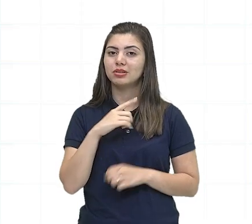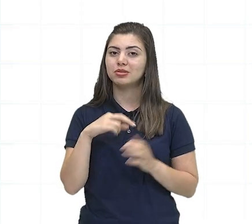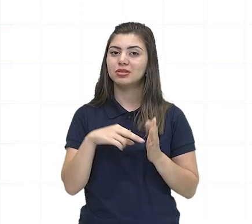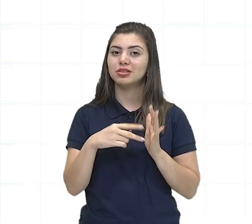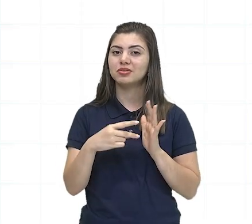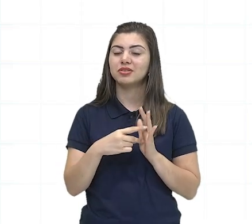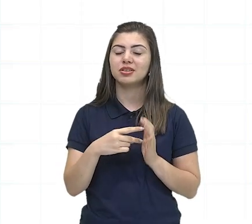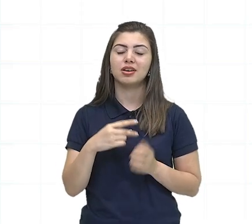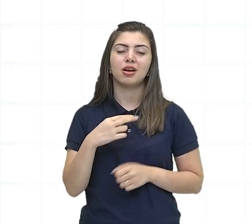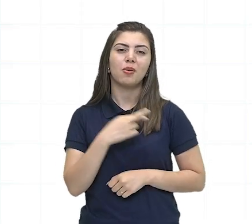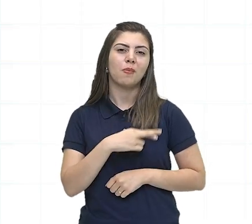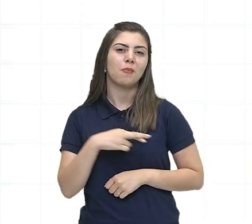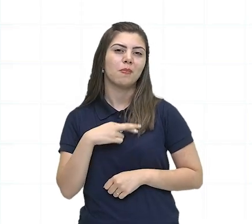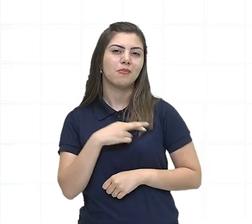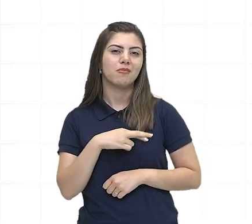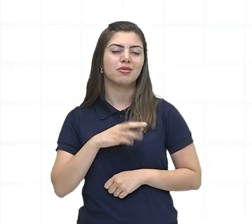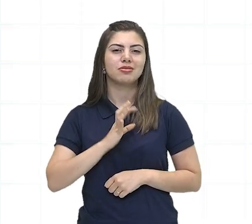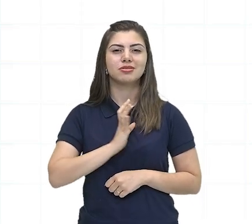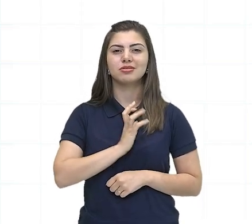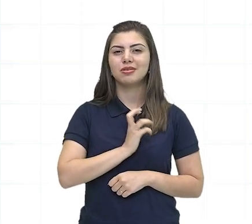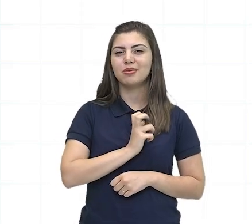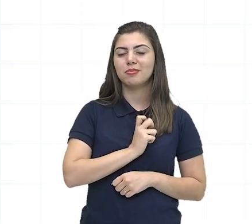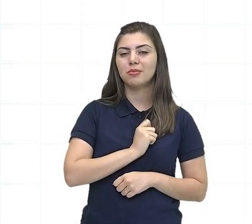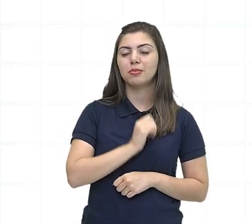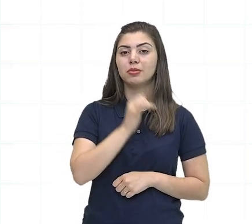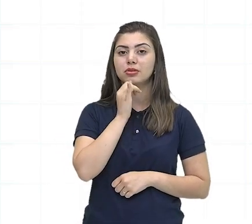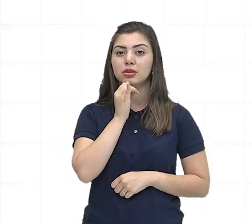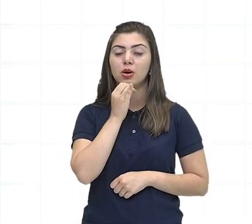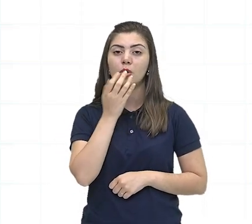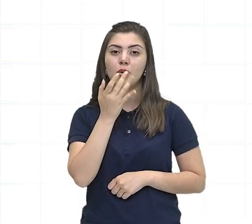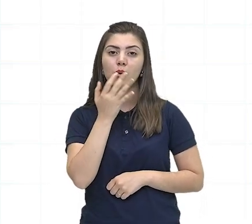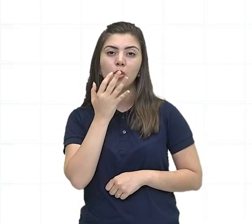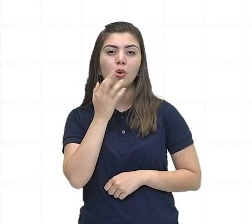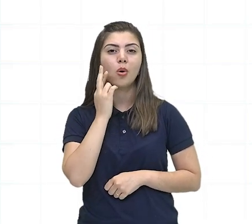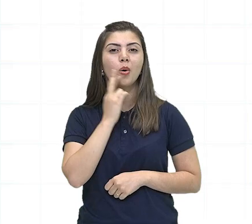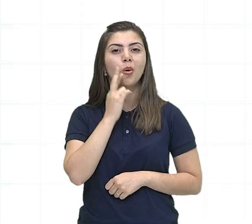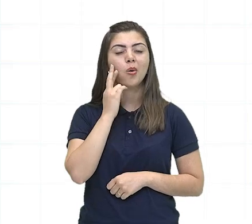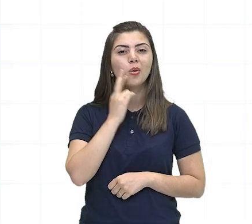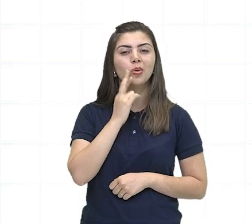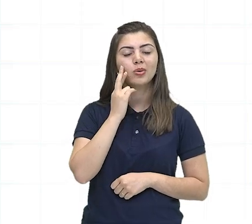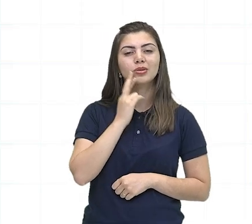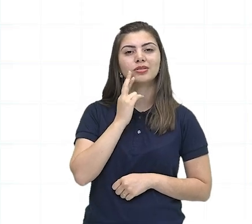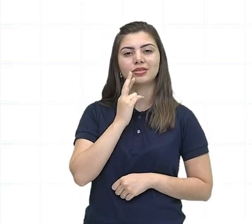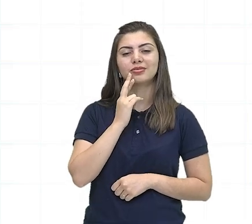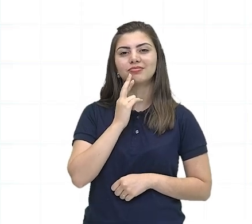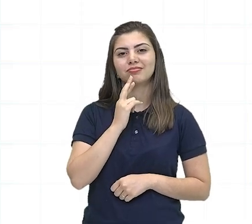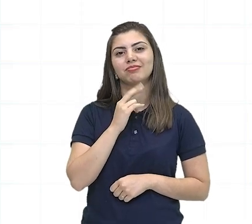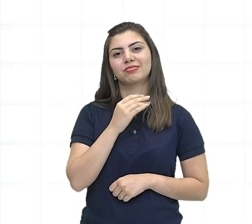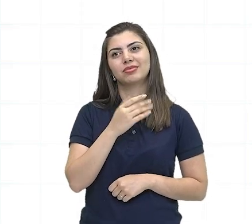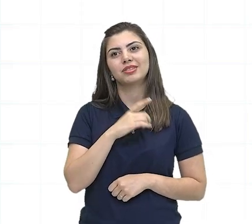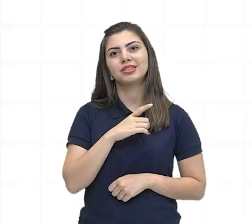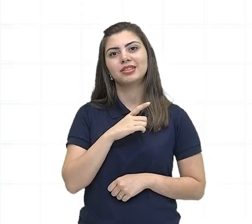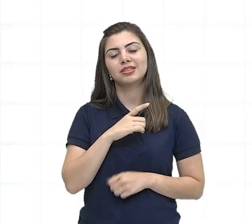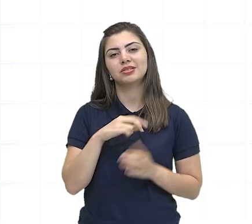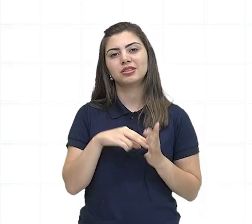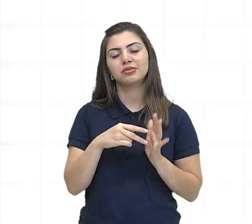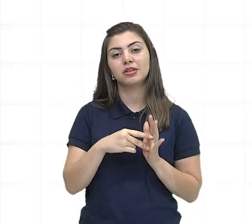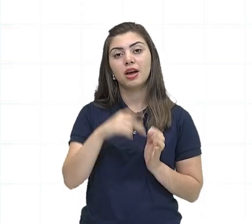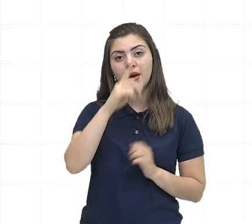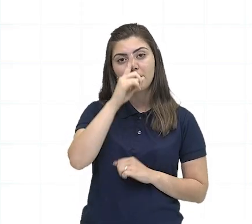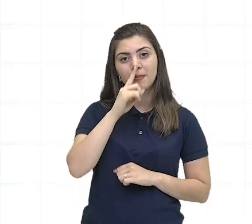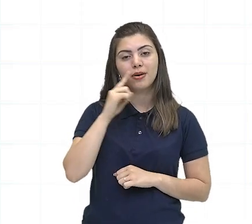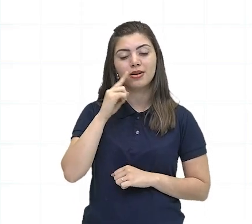significado, que é paixão. O rosa, por exemplo, é romance. Então, cada cor, o amarelo